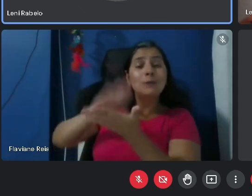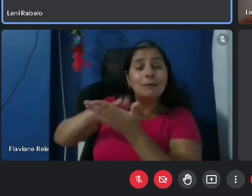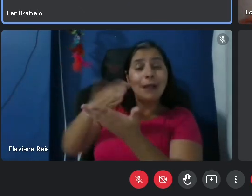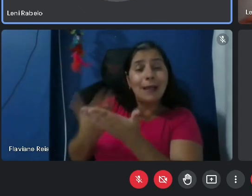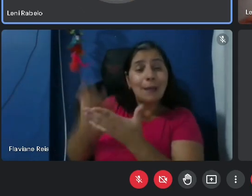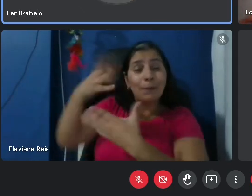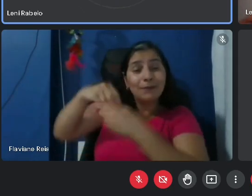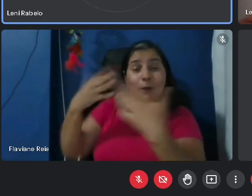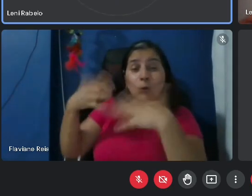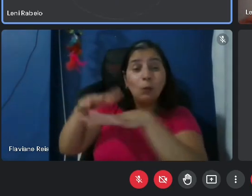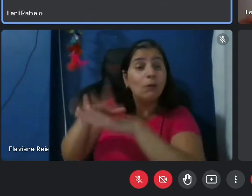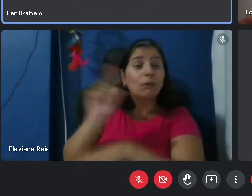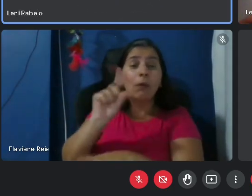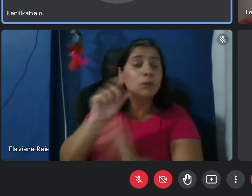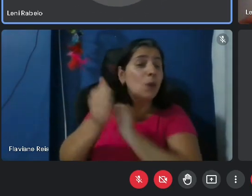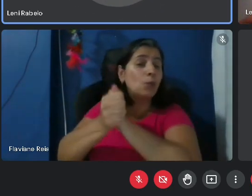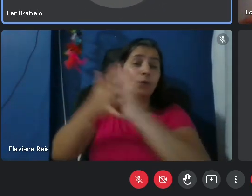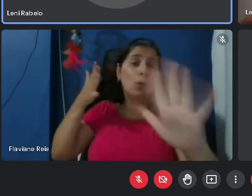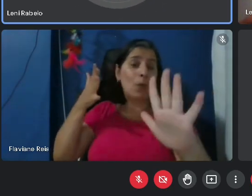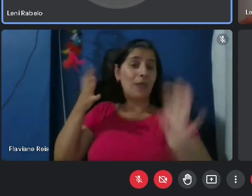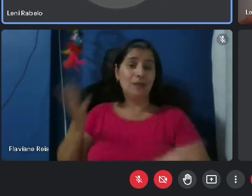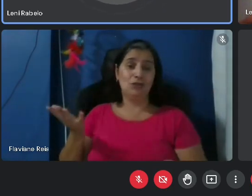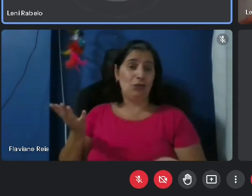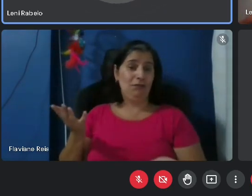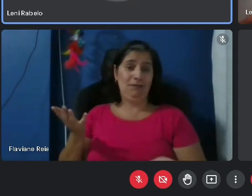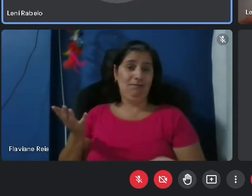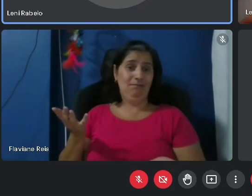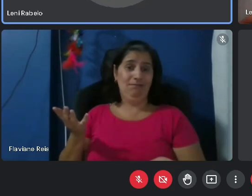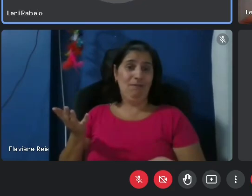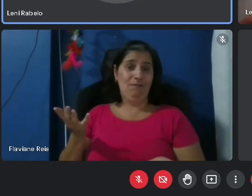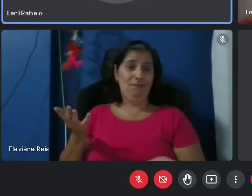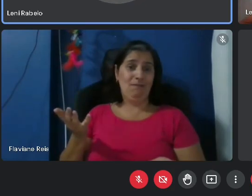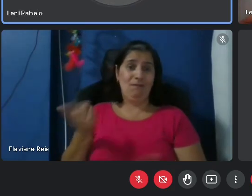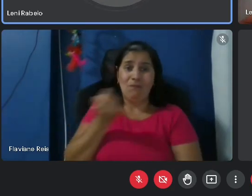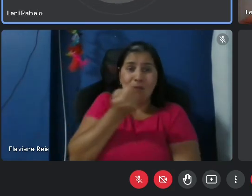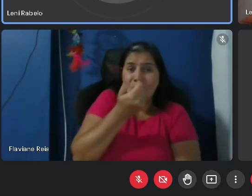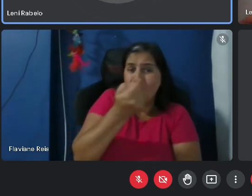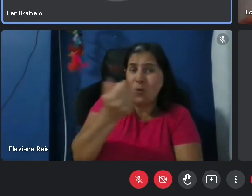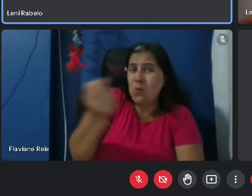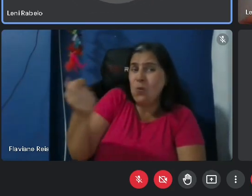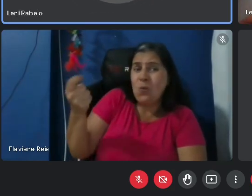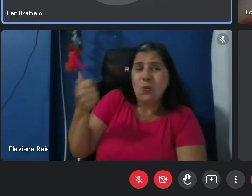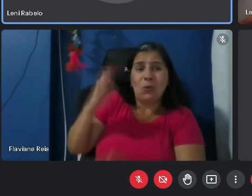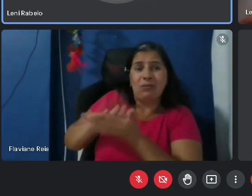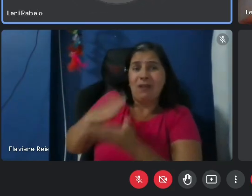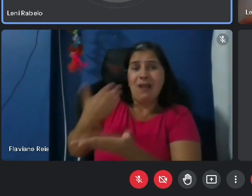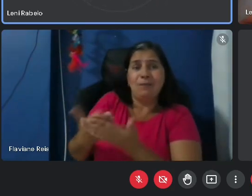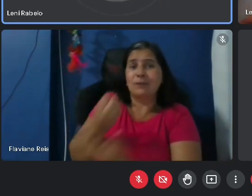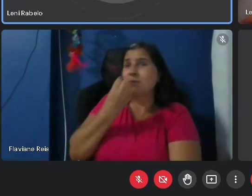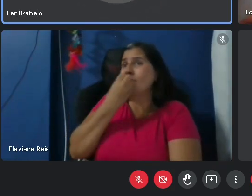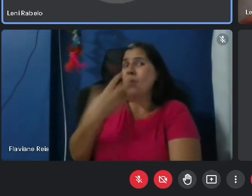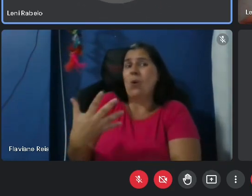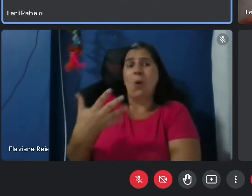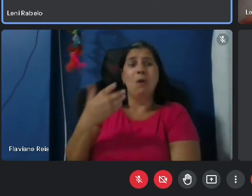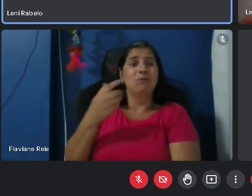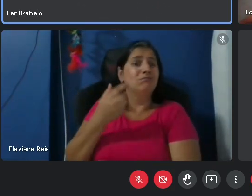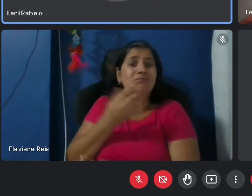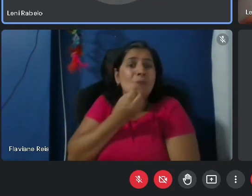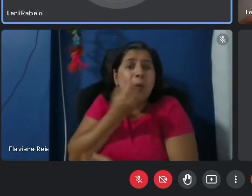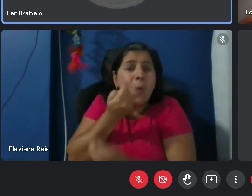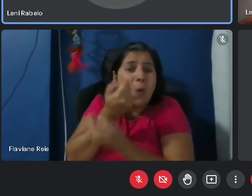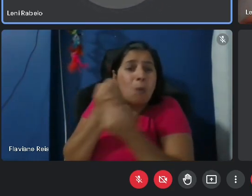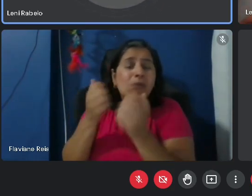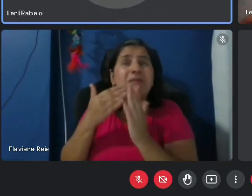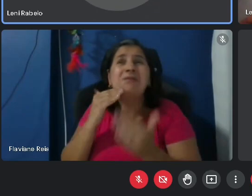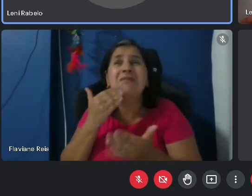nesse contexto. Então, o intérprete, ele precisa ser um intérprete fluente, mas isso